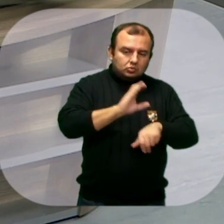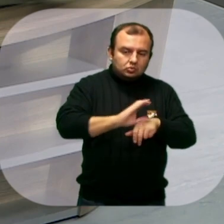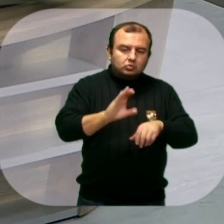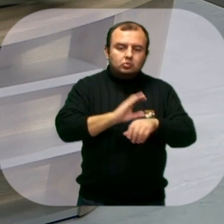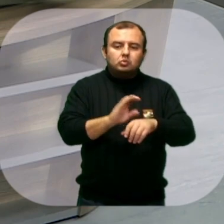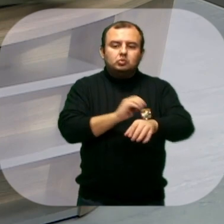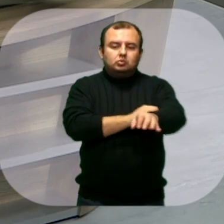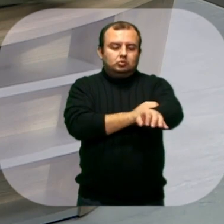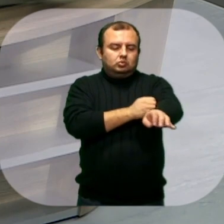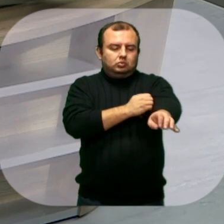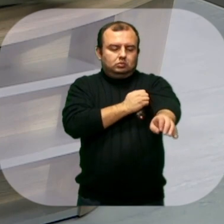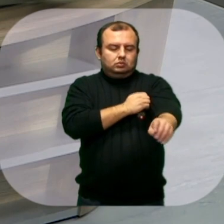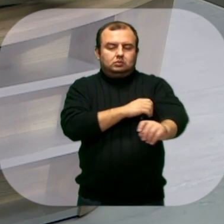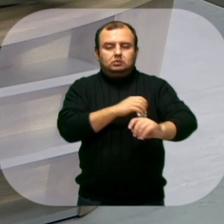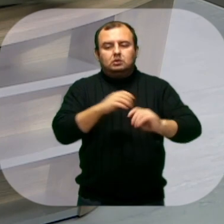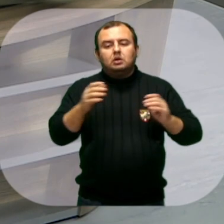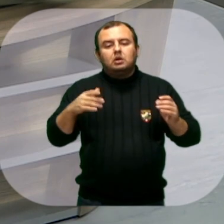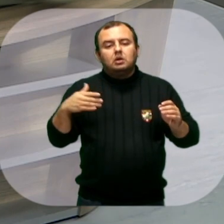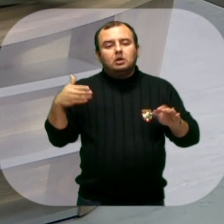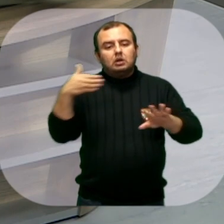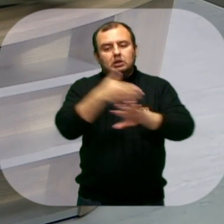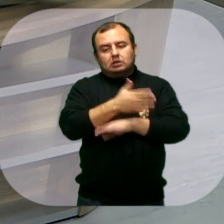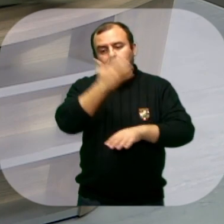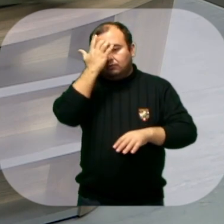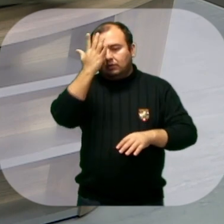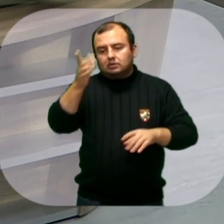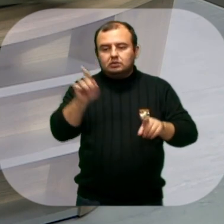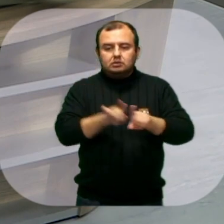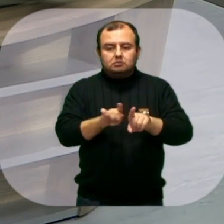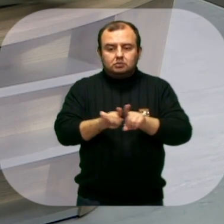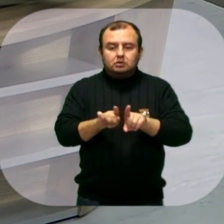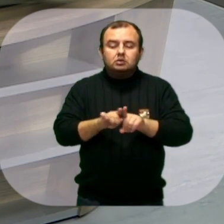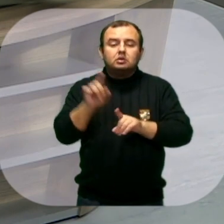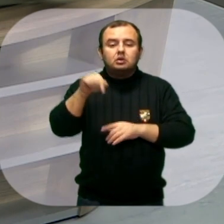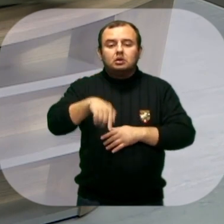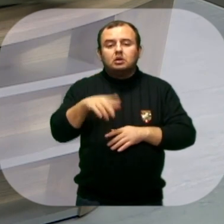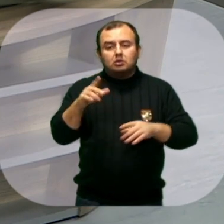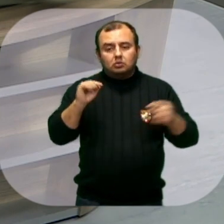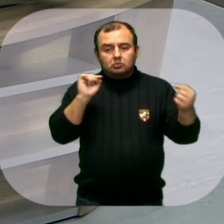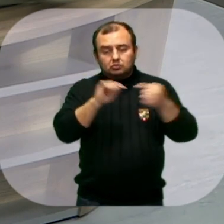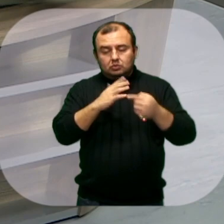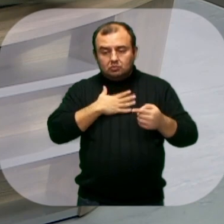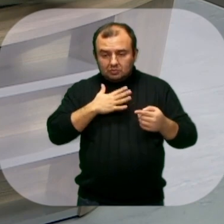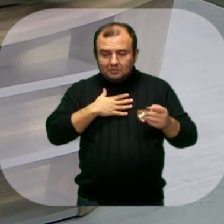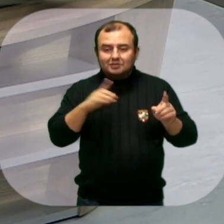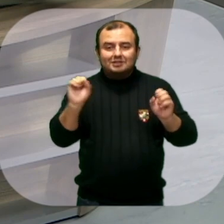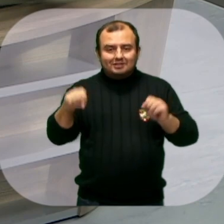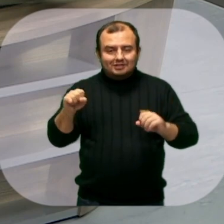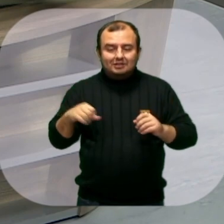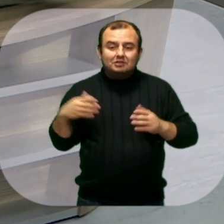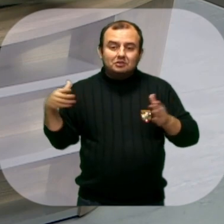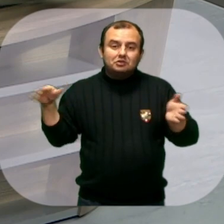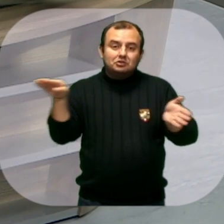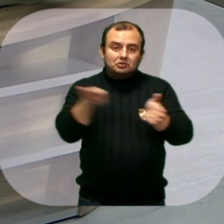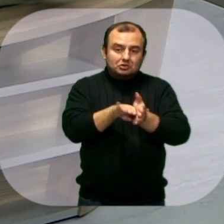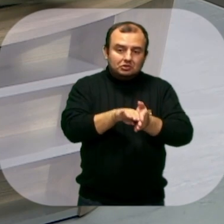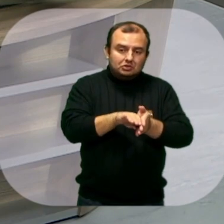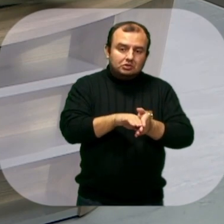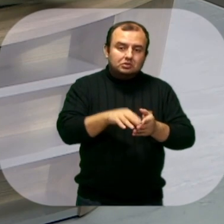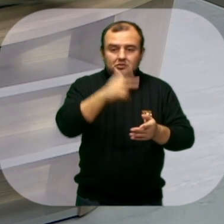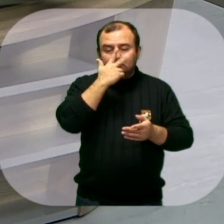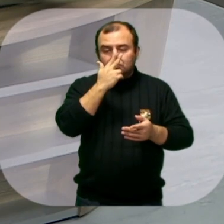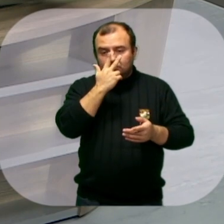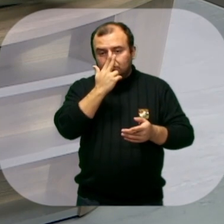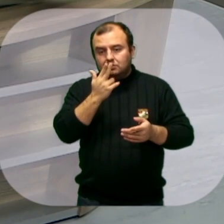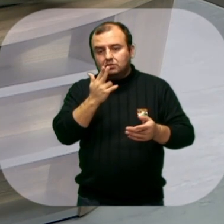Com certeza facilita o acesso. Facilita o acesso, ela vai entrar lá, ela vai ver que aquilo lá é para ela sim, né? E quando eles chegam lá, parece